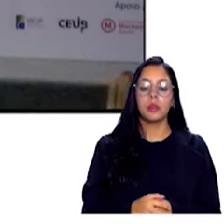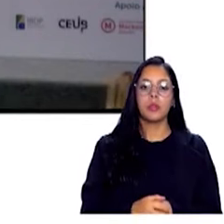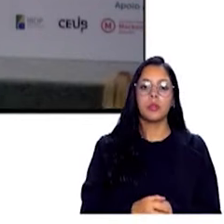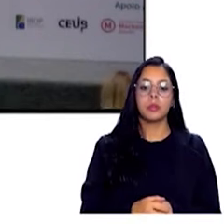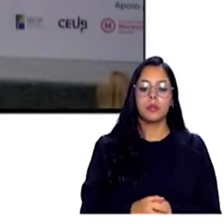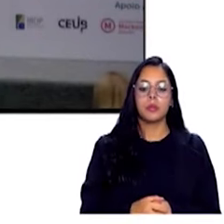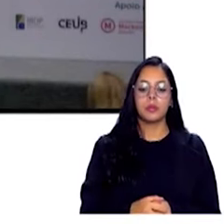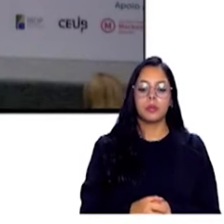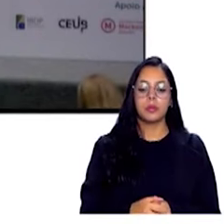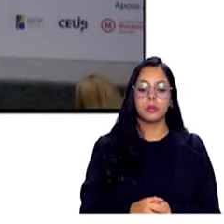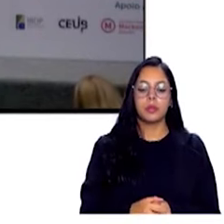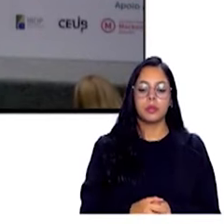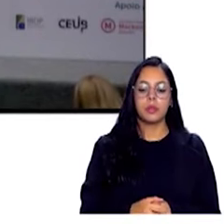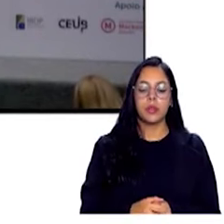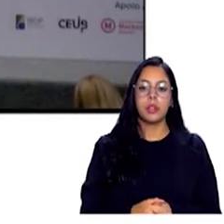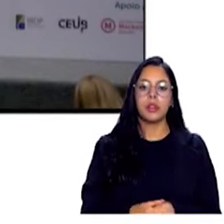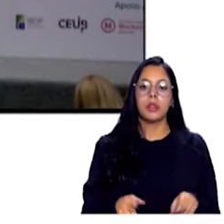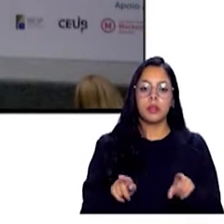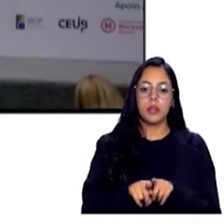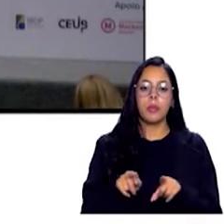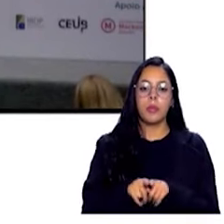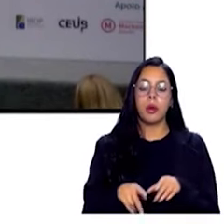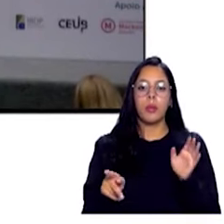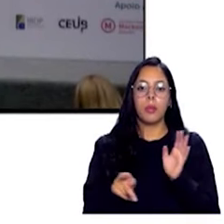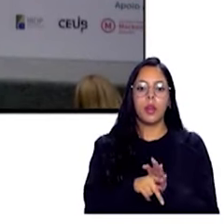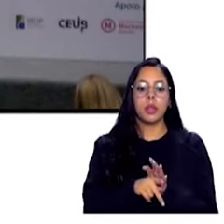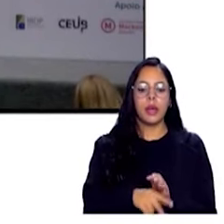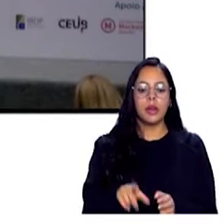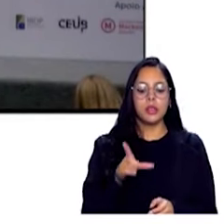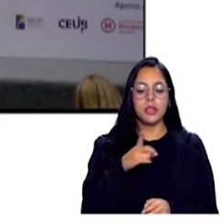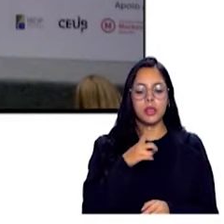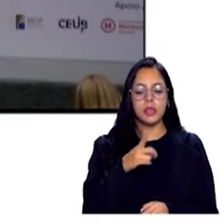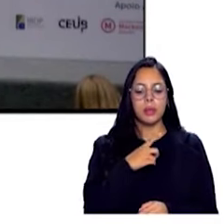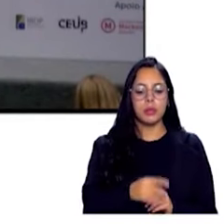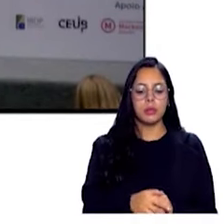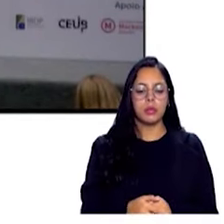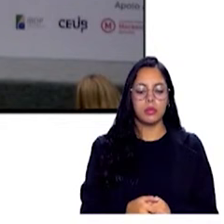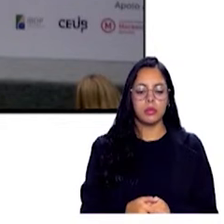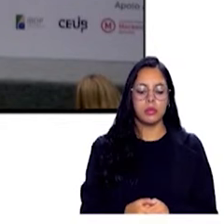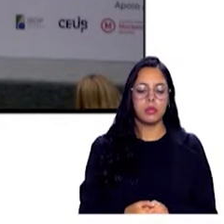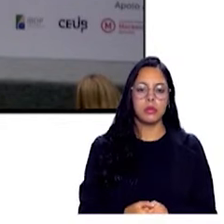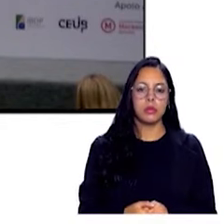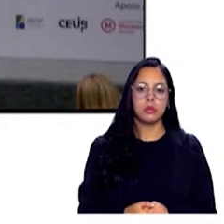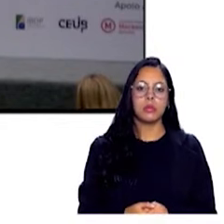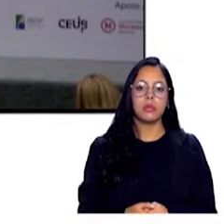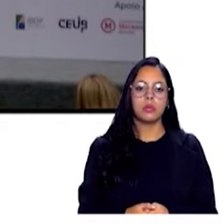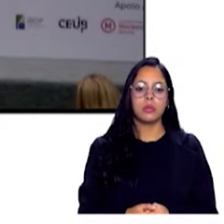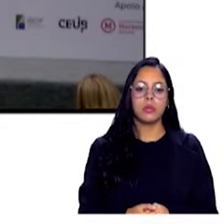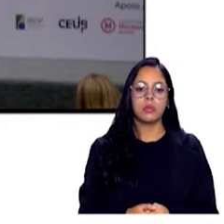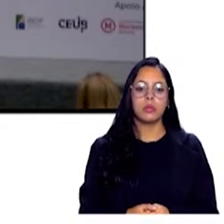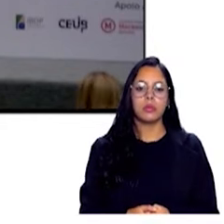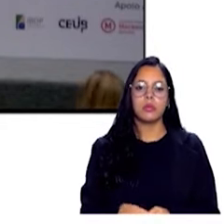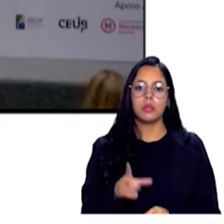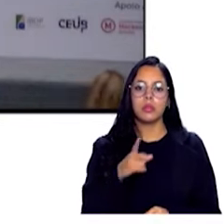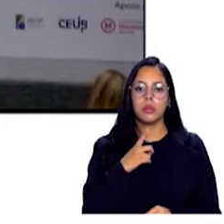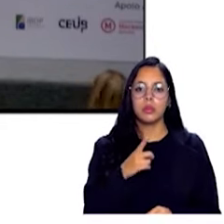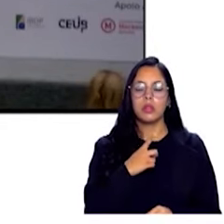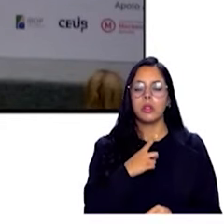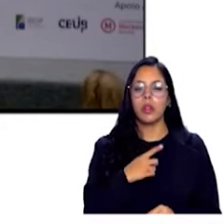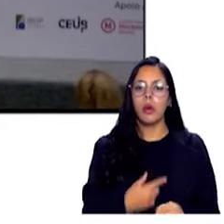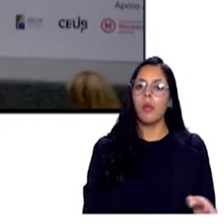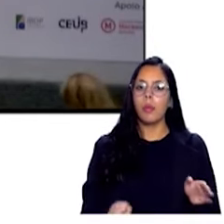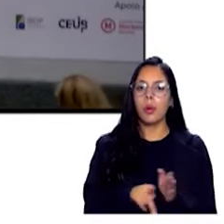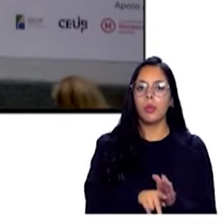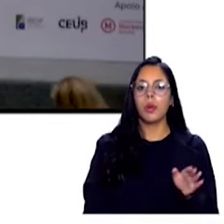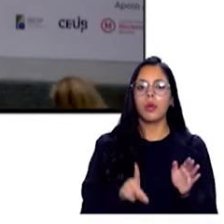academia e da litigância lá na ponta então vejam eh se nós buscarmos a aquela lei orgânica da